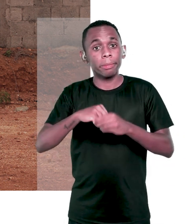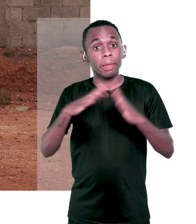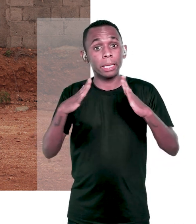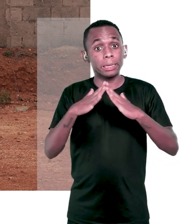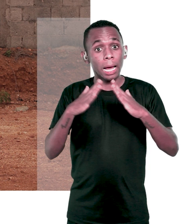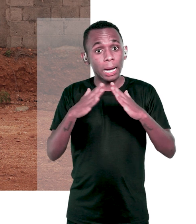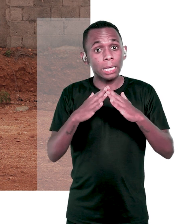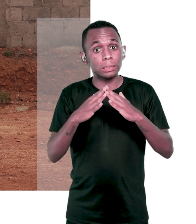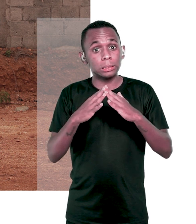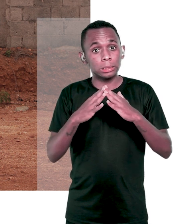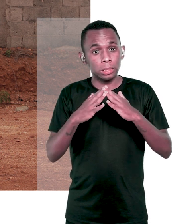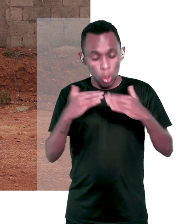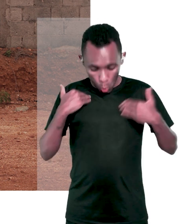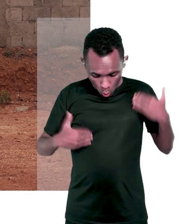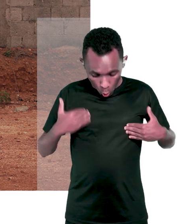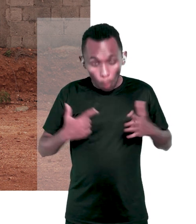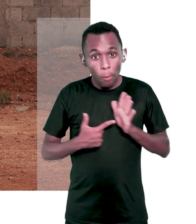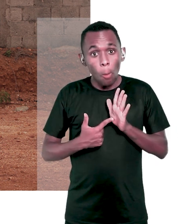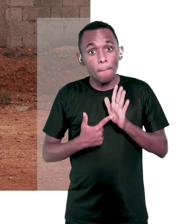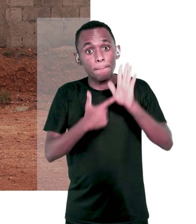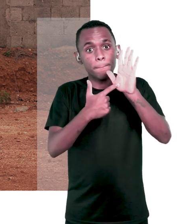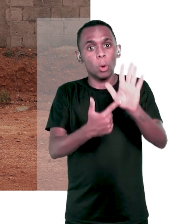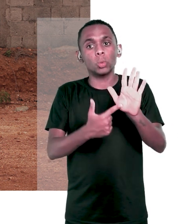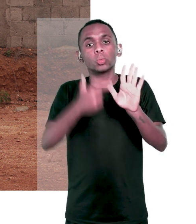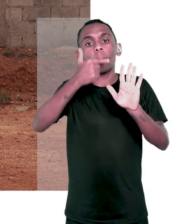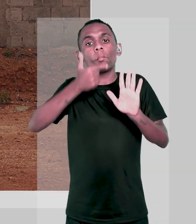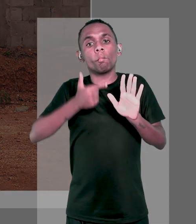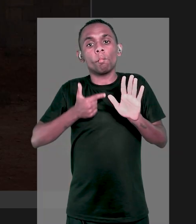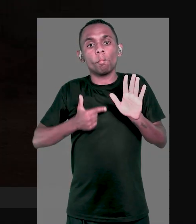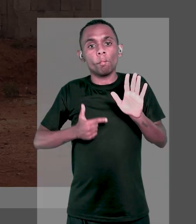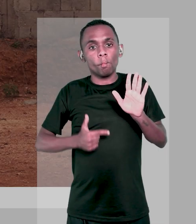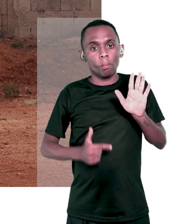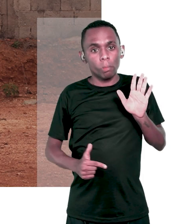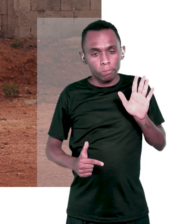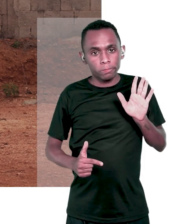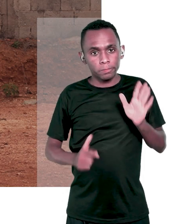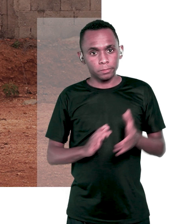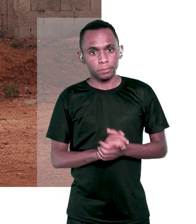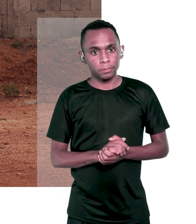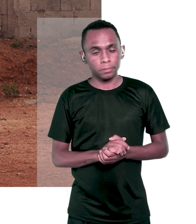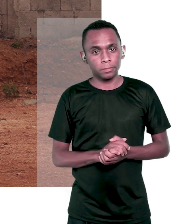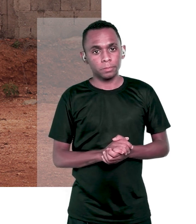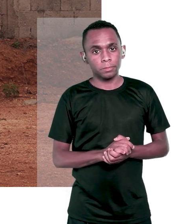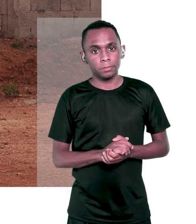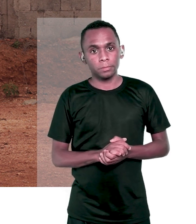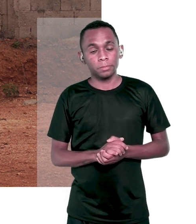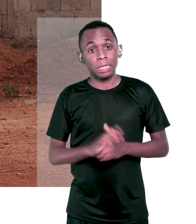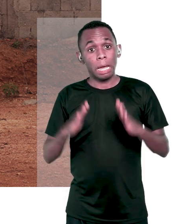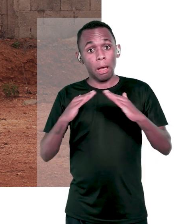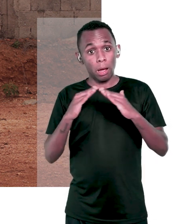processo de relação com o mundo e enfim a última a família desaparece